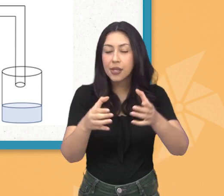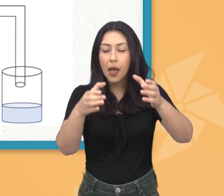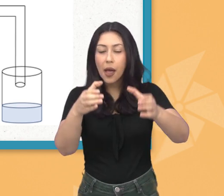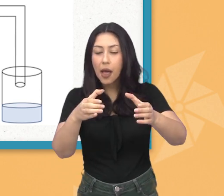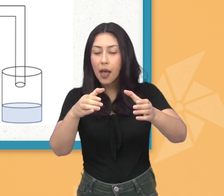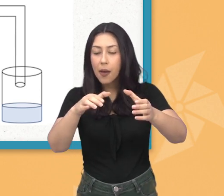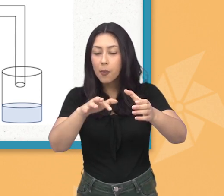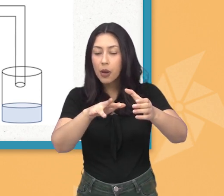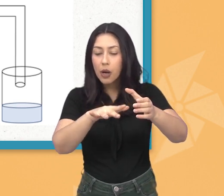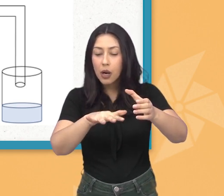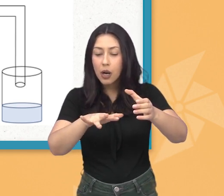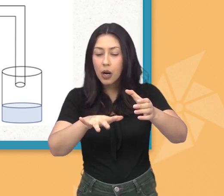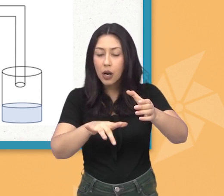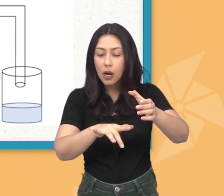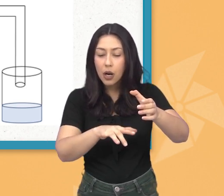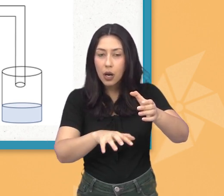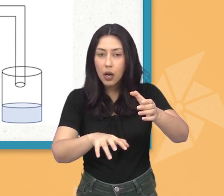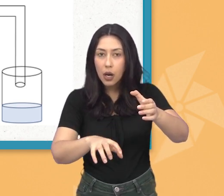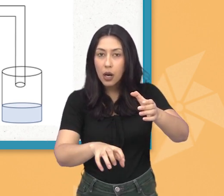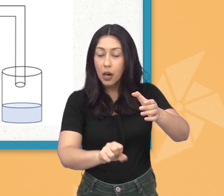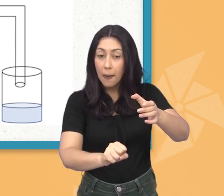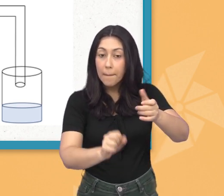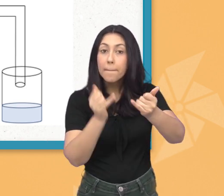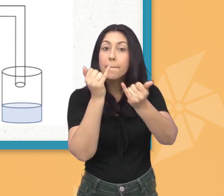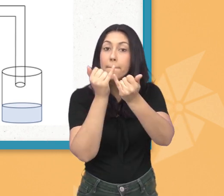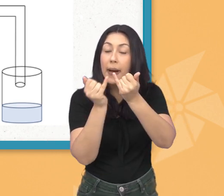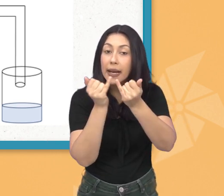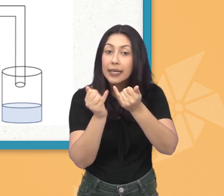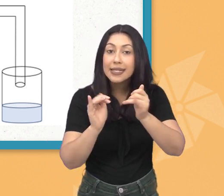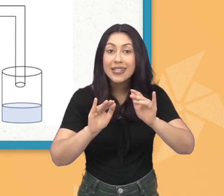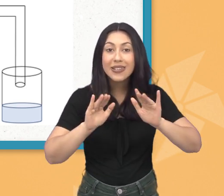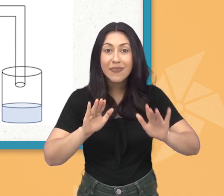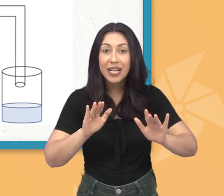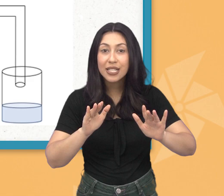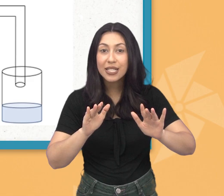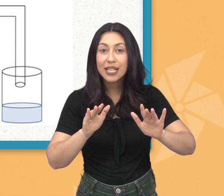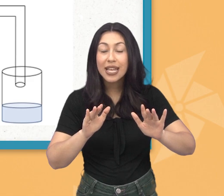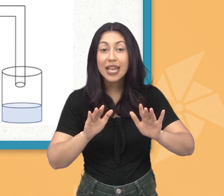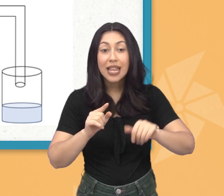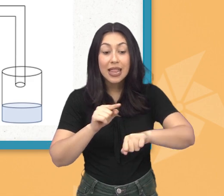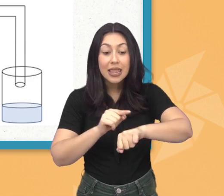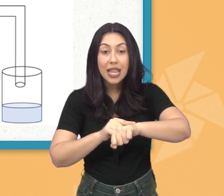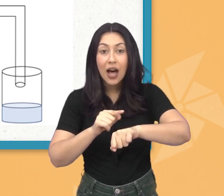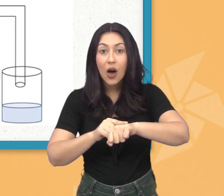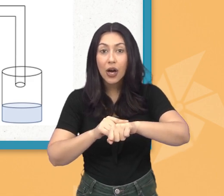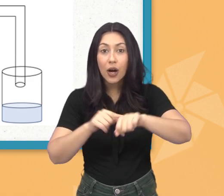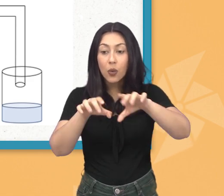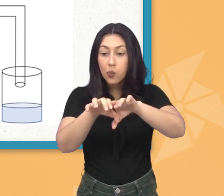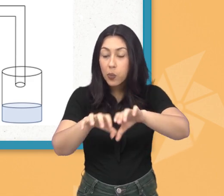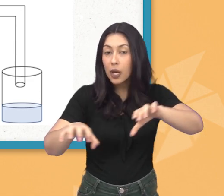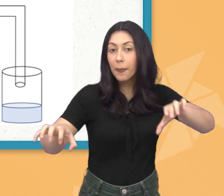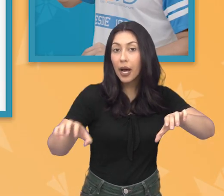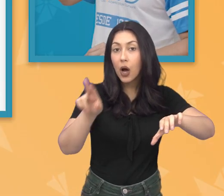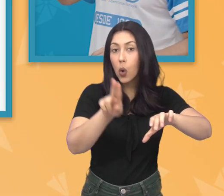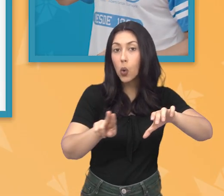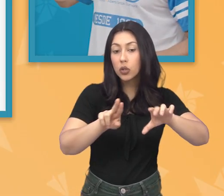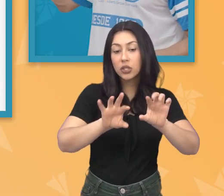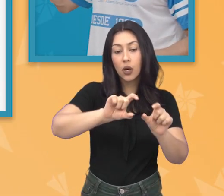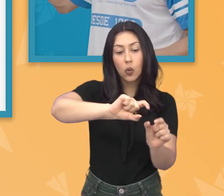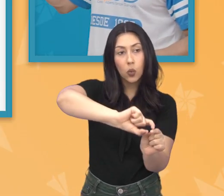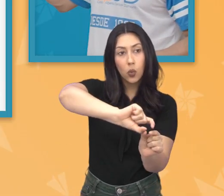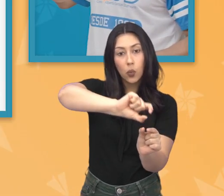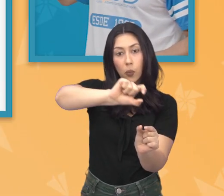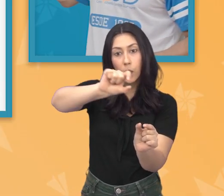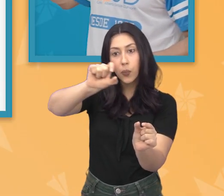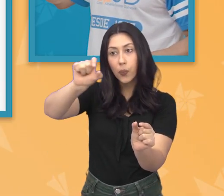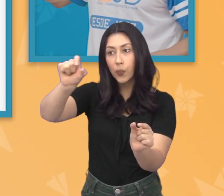decantação e serve para separar também sólido de líquido, só que nesse caso usa-se uma mangueira, ou também chamado de sifão, por isso o nome de sifonação. E a partir